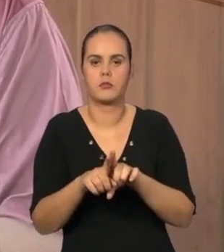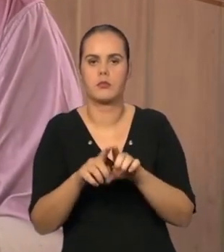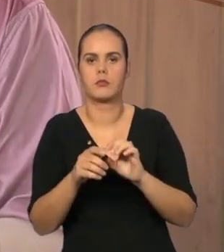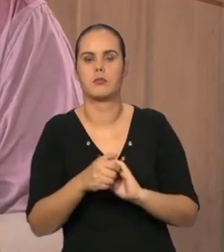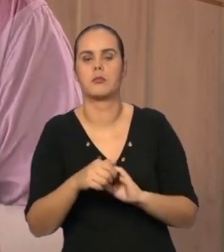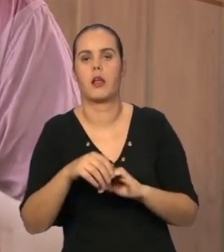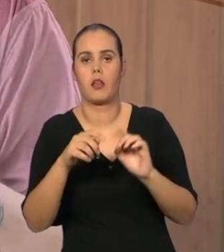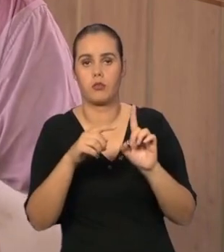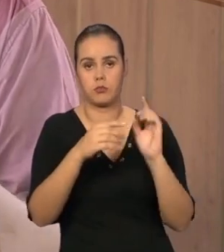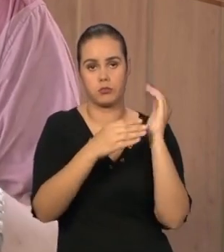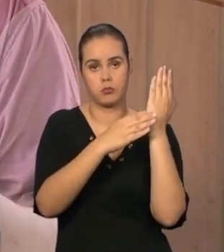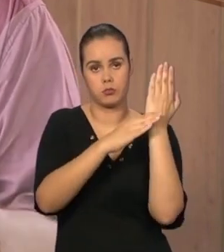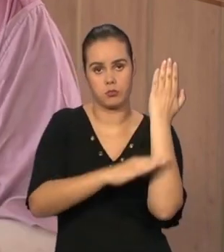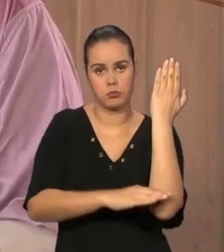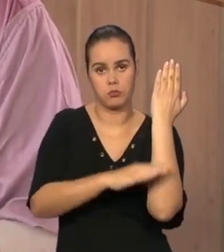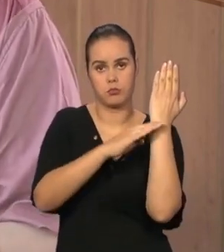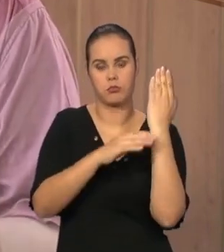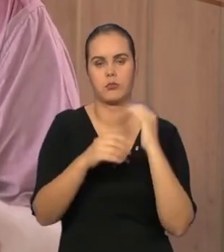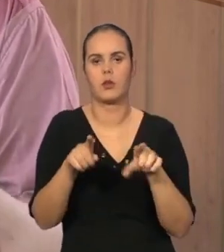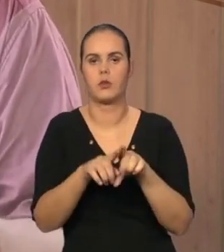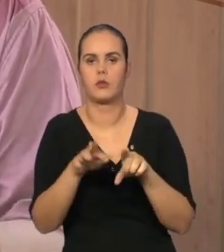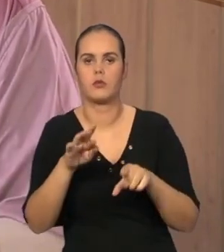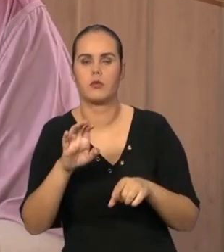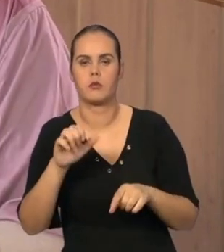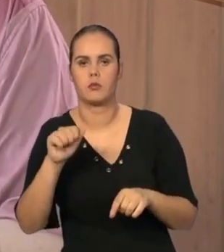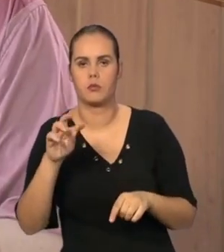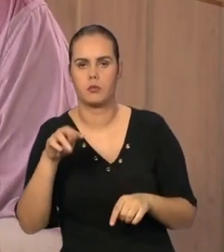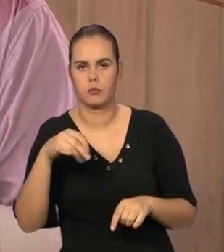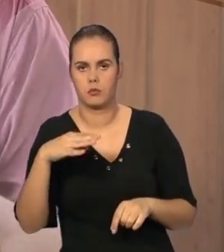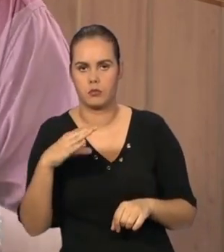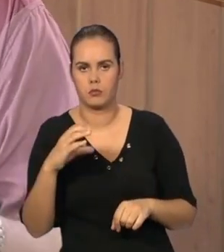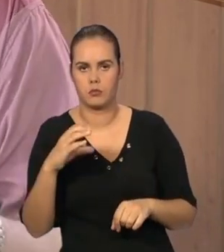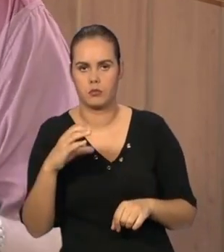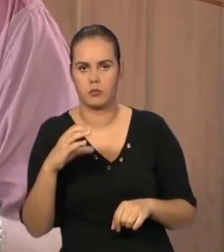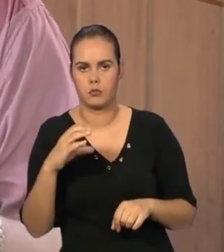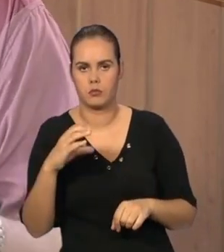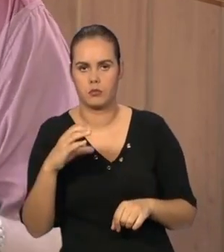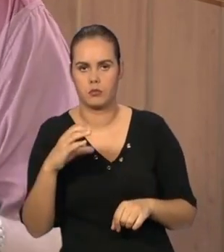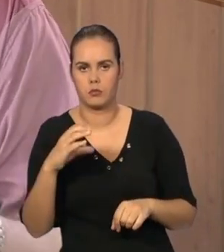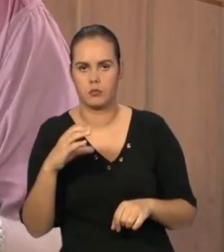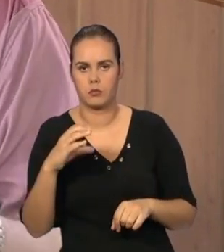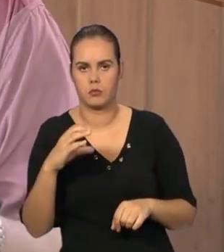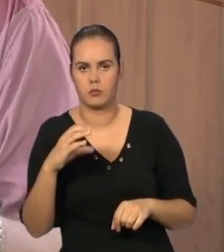freático, condição de carregamento de solo, de suporte, e no